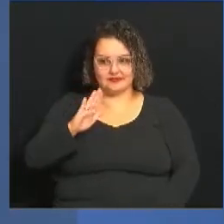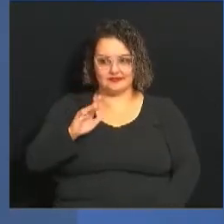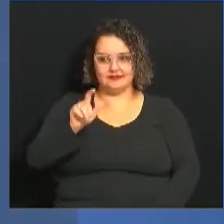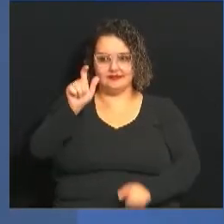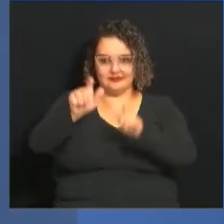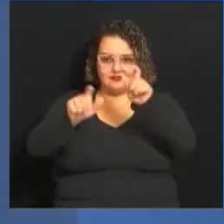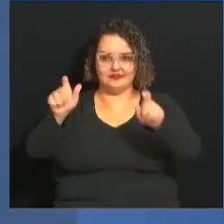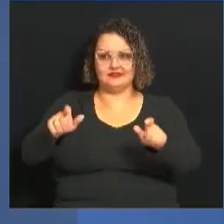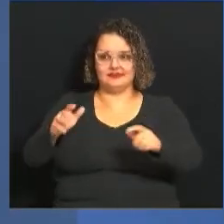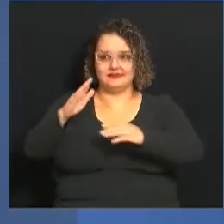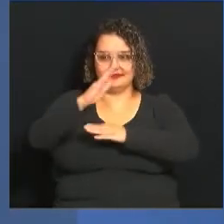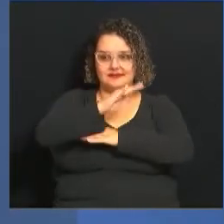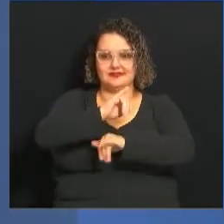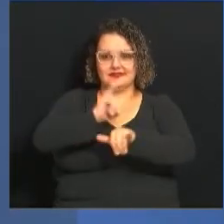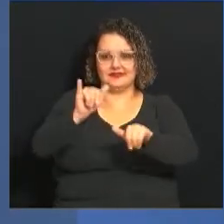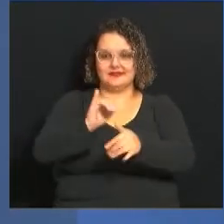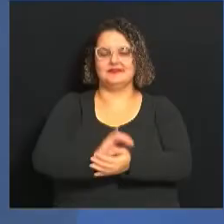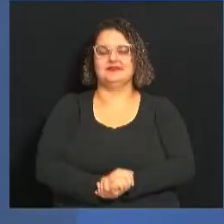no Câmara Notícias.